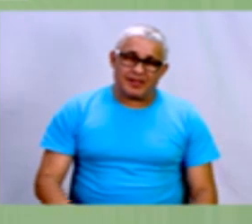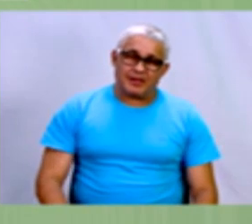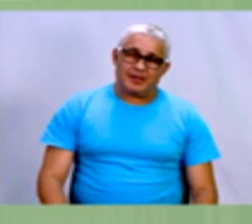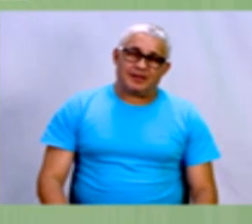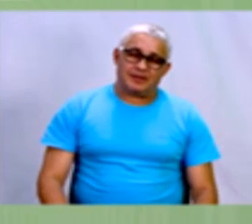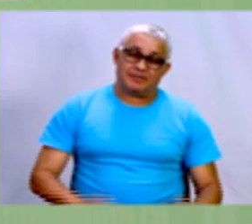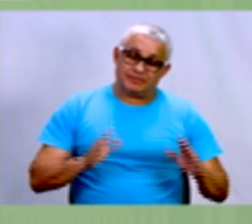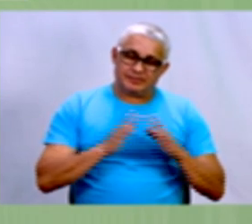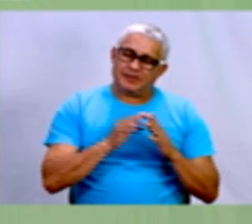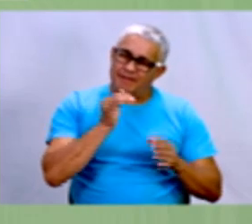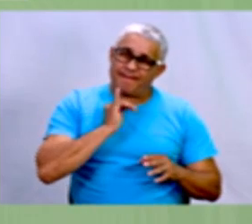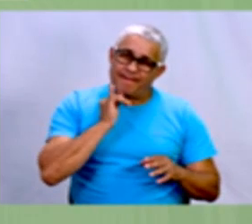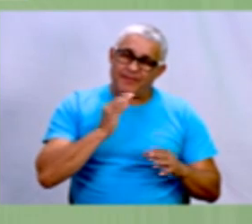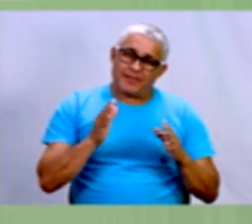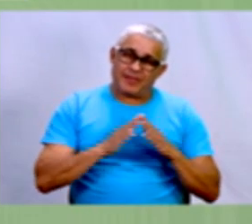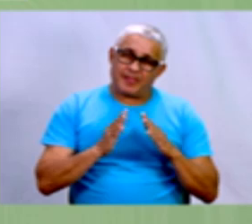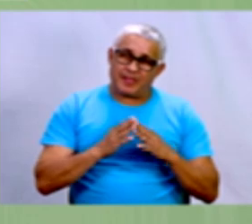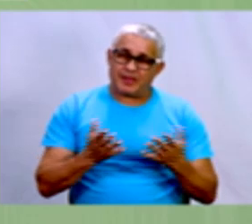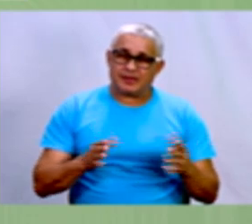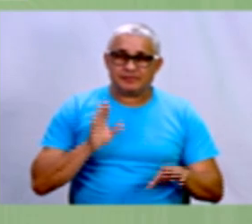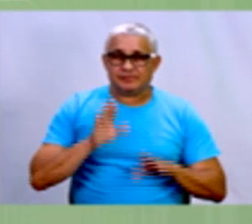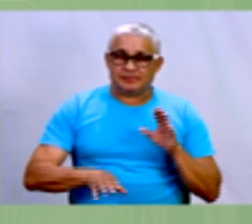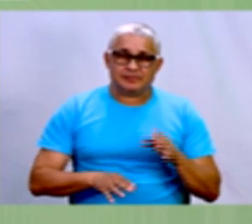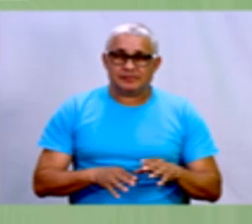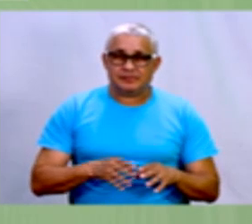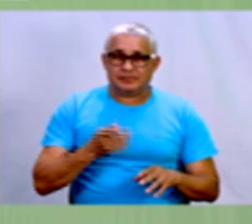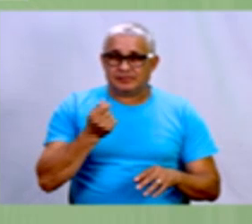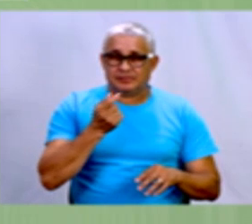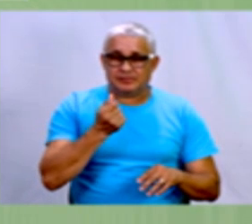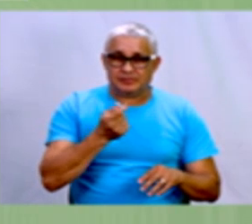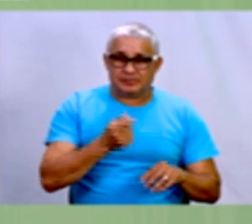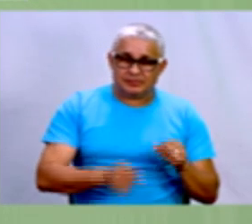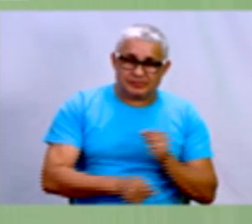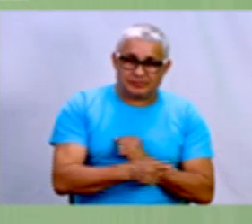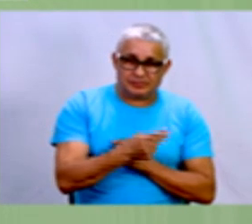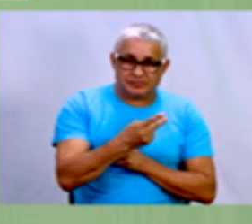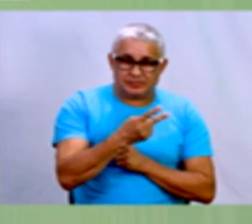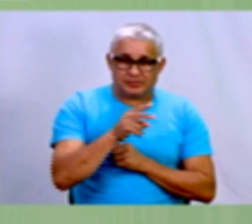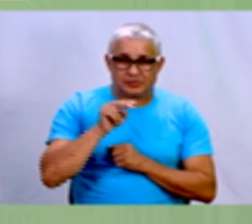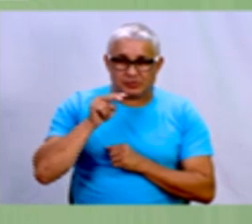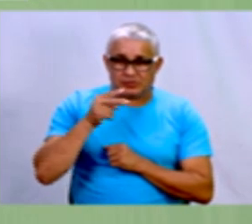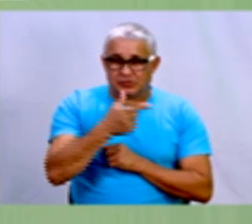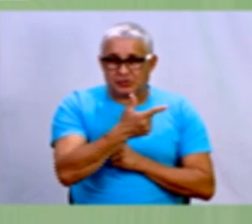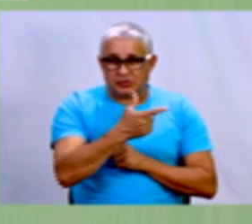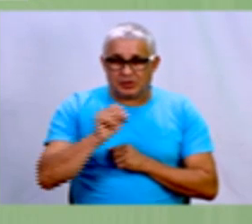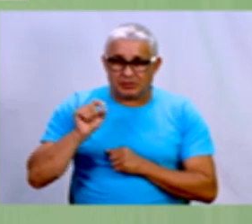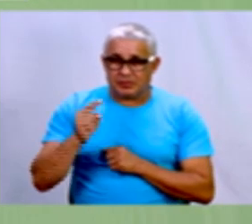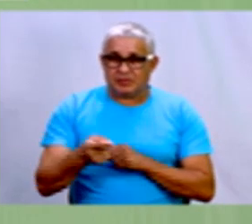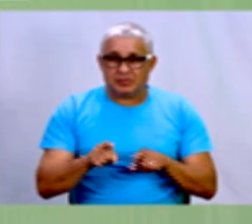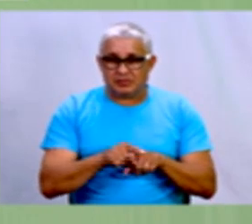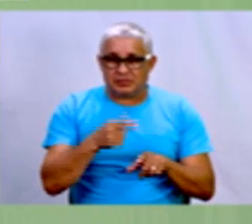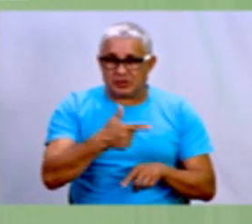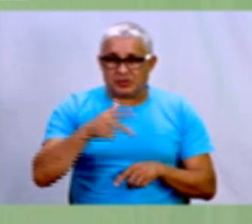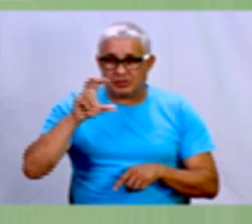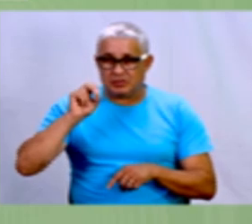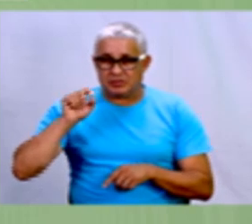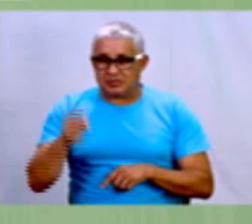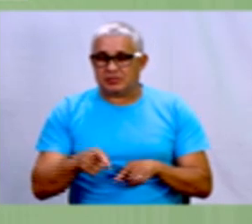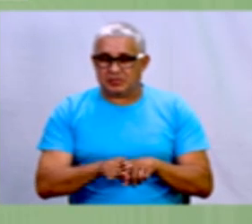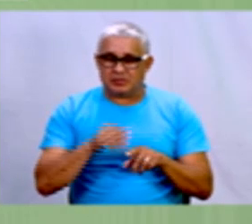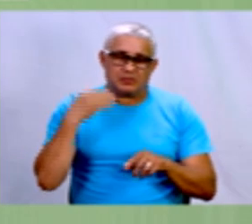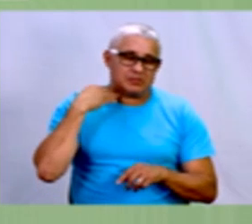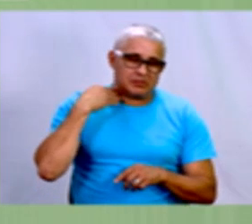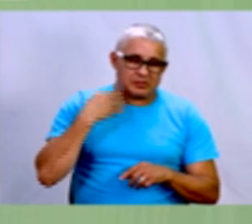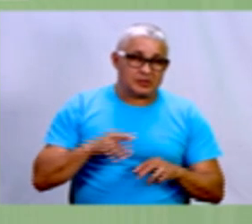uma casa, por exemplo, que a gente compra, às vezes financia aí 250 mil aí no banco. Quando a gente está falando dessa diferença